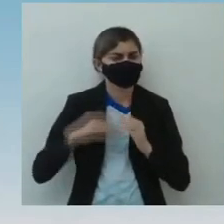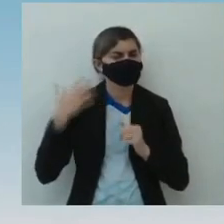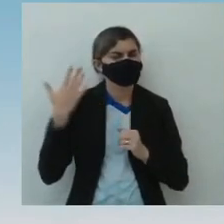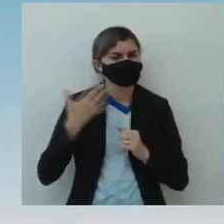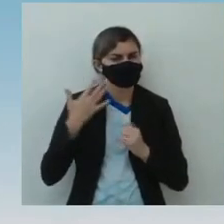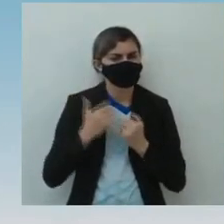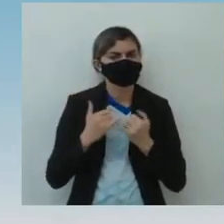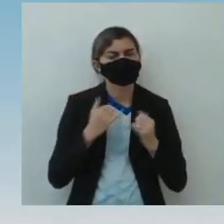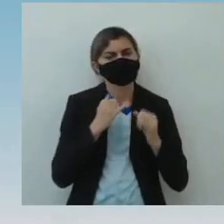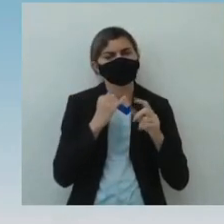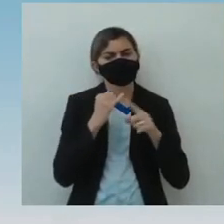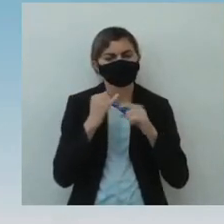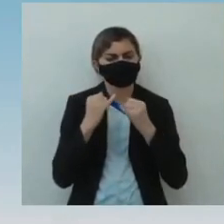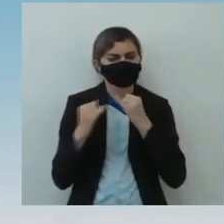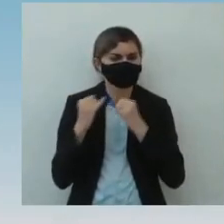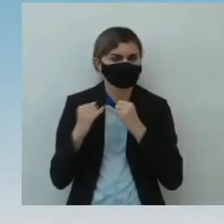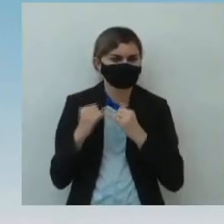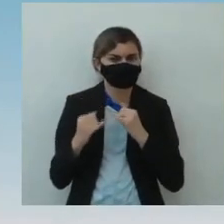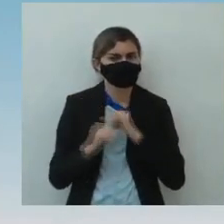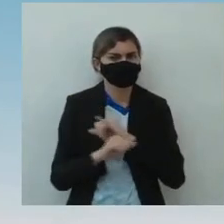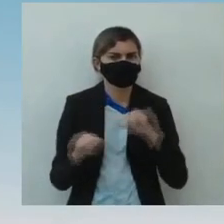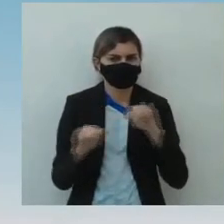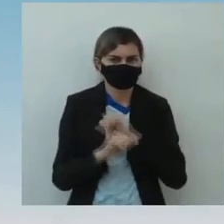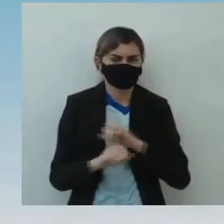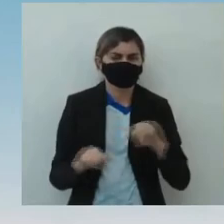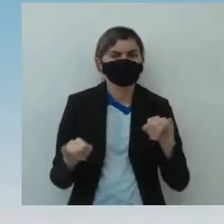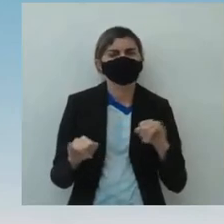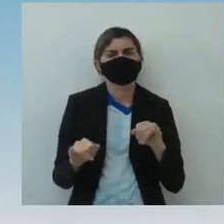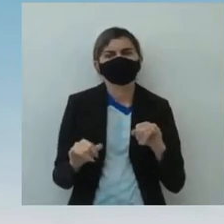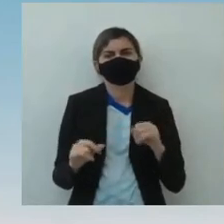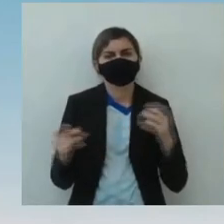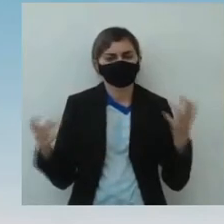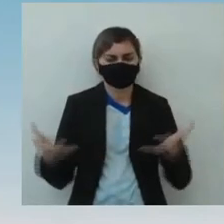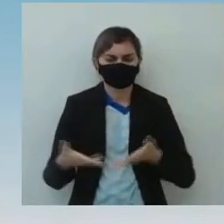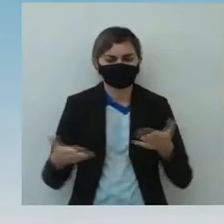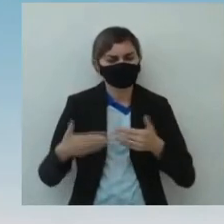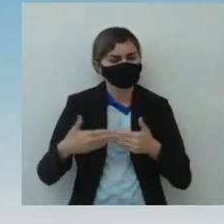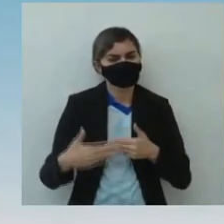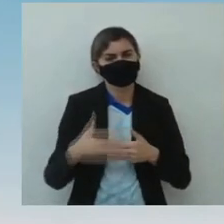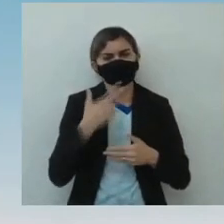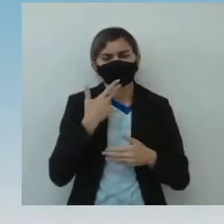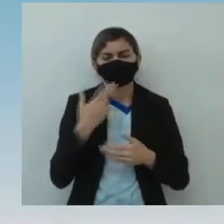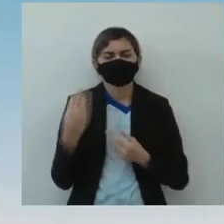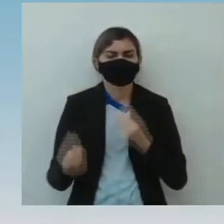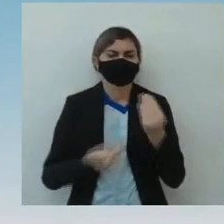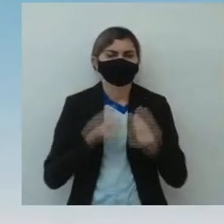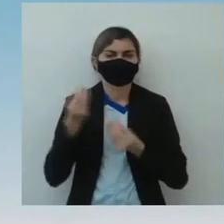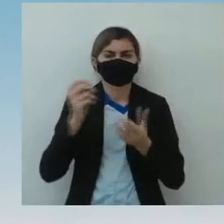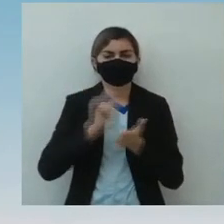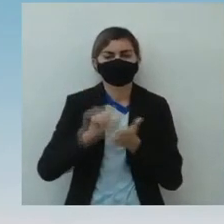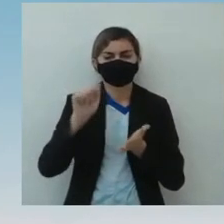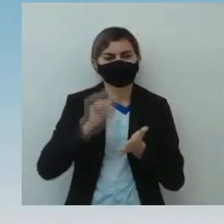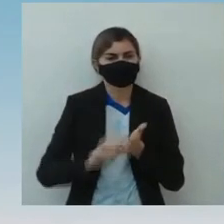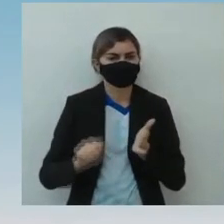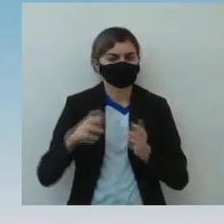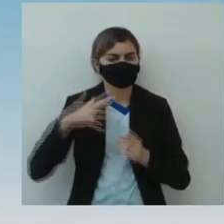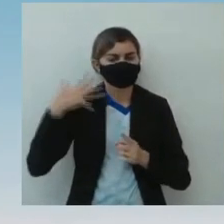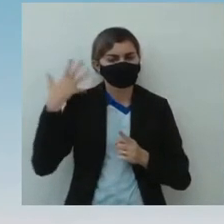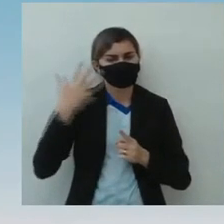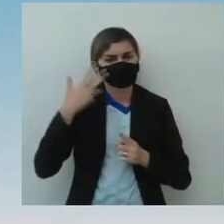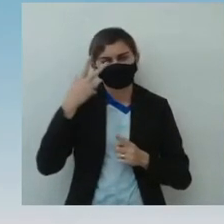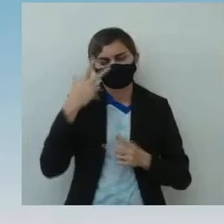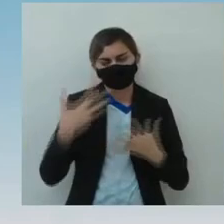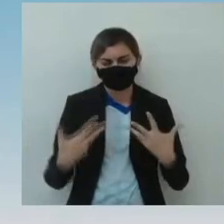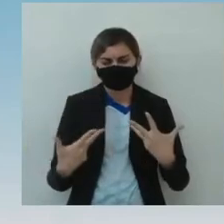escuta ele se assemelha ao discurso informativo agora vamos falar sobre como escrever um discurso